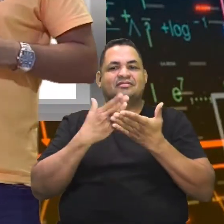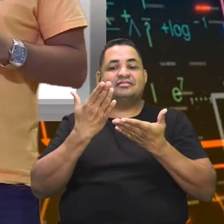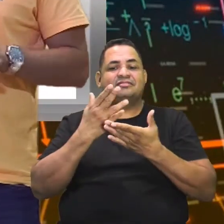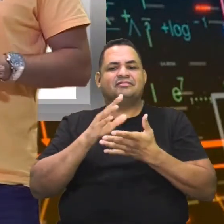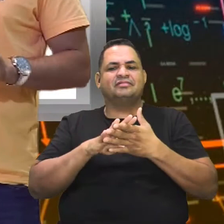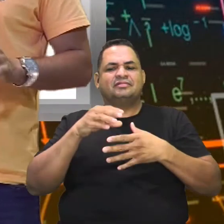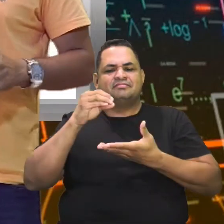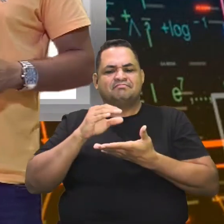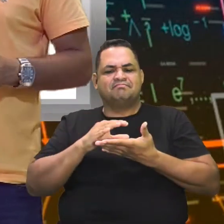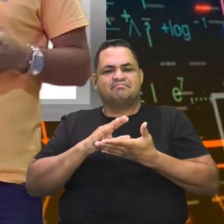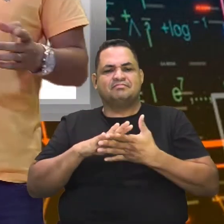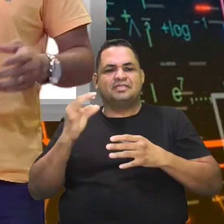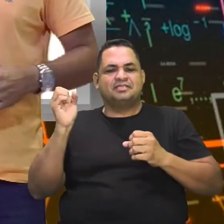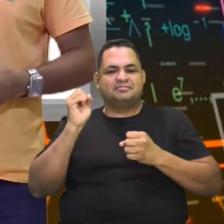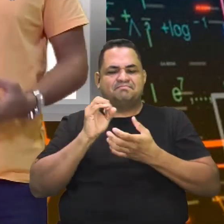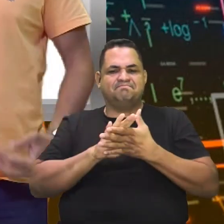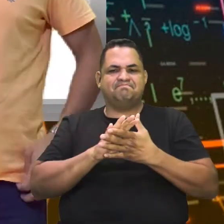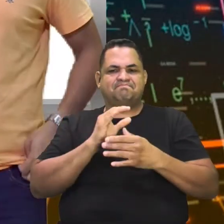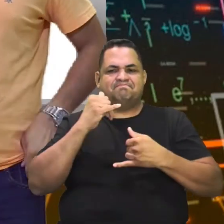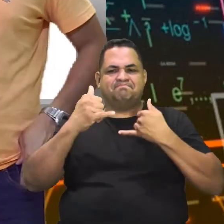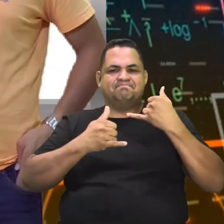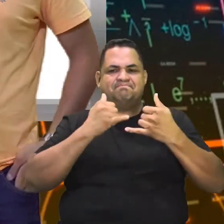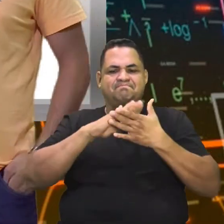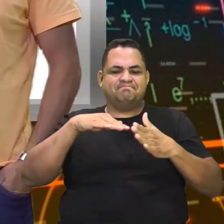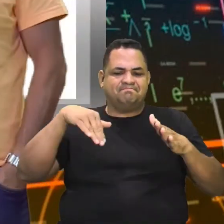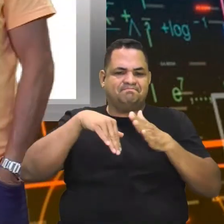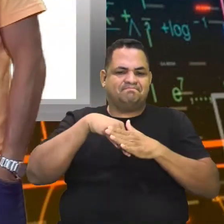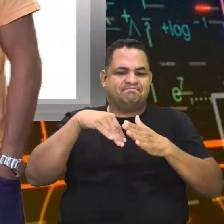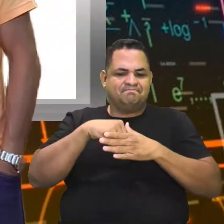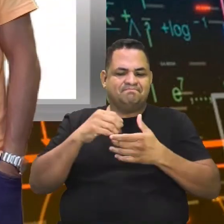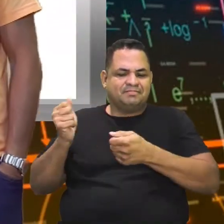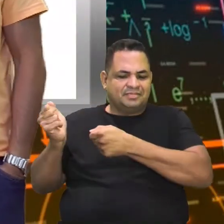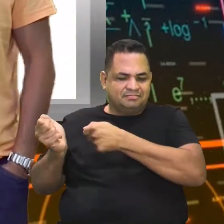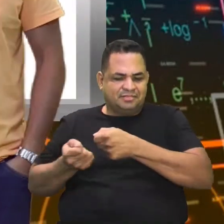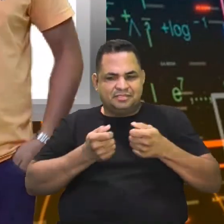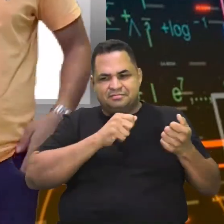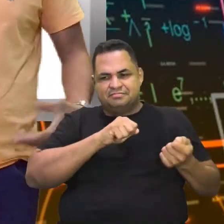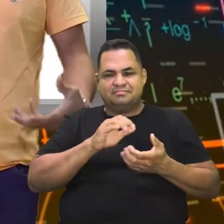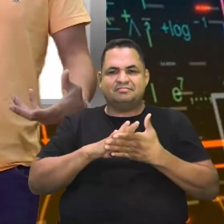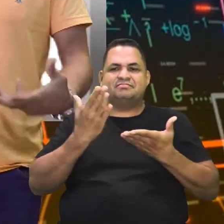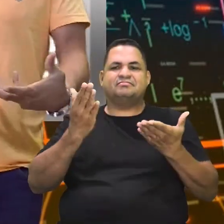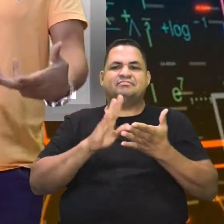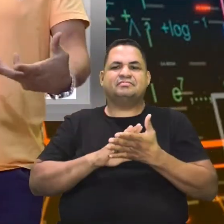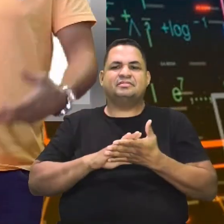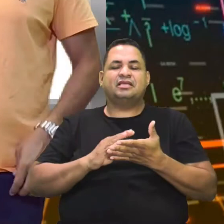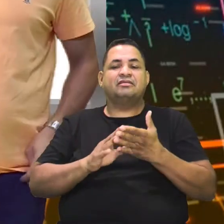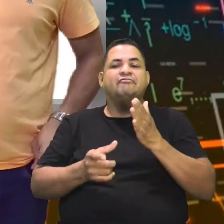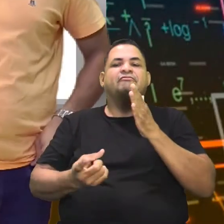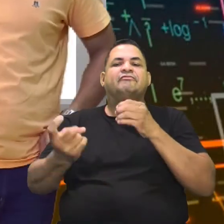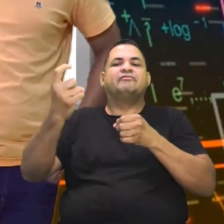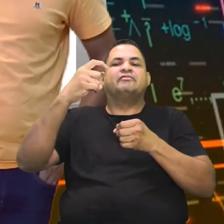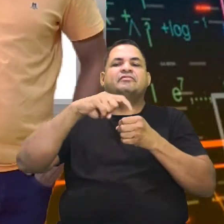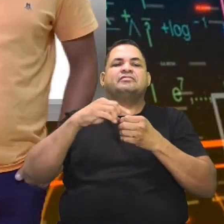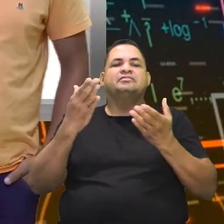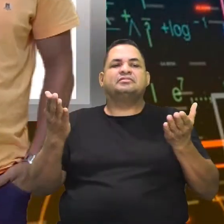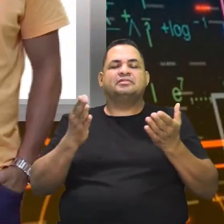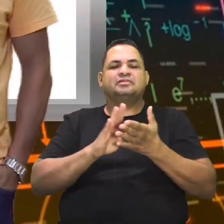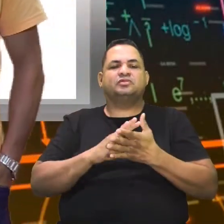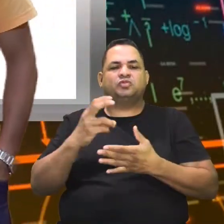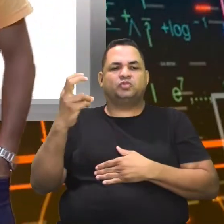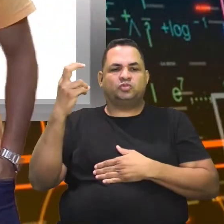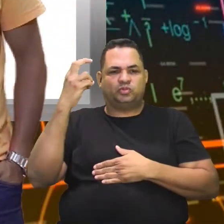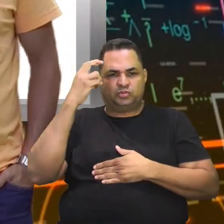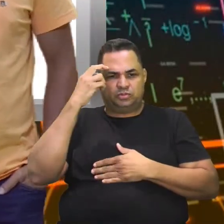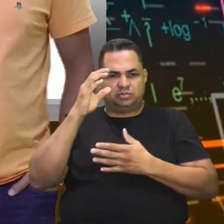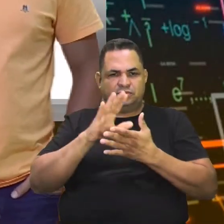meninos brincando lá no campo, lá de betes, de futebol. É muito legal isso. Tem que resgatar essa parte cultural. Agora, falando das